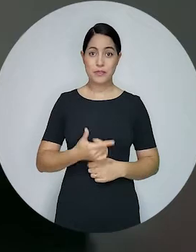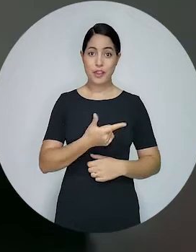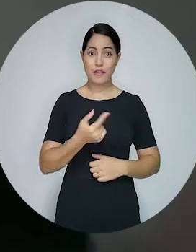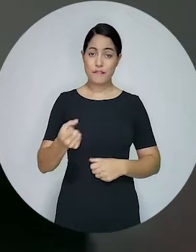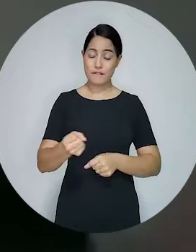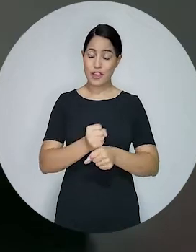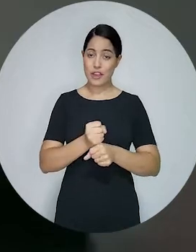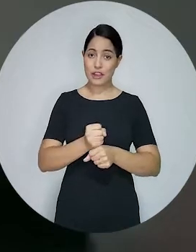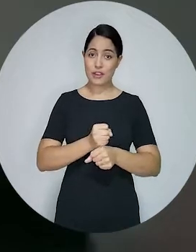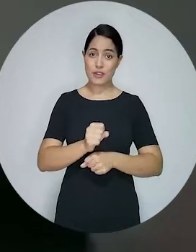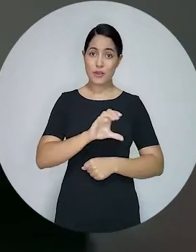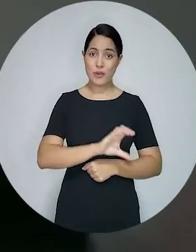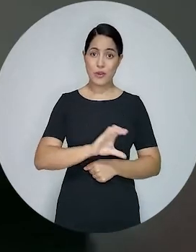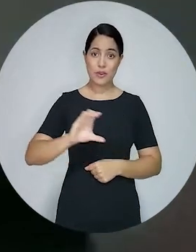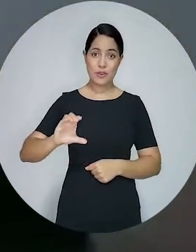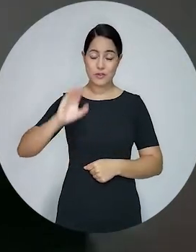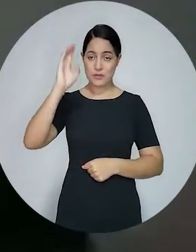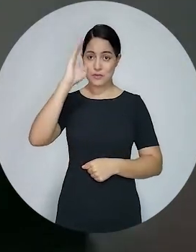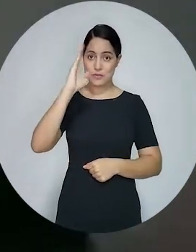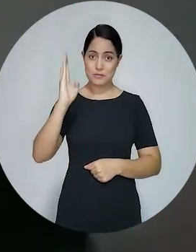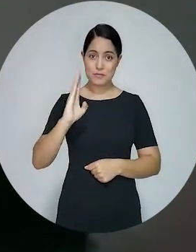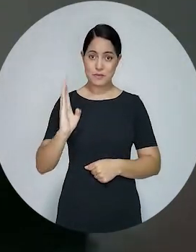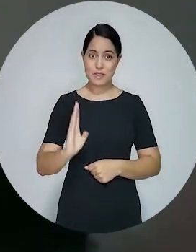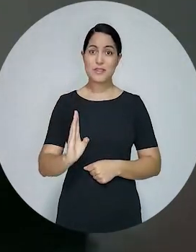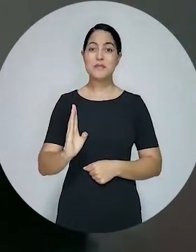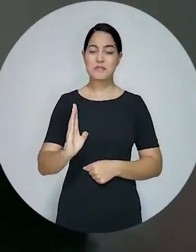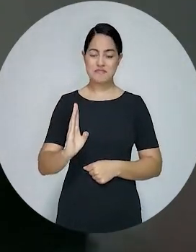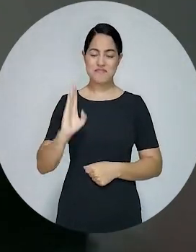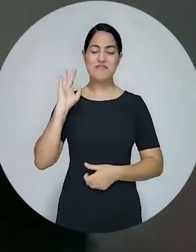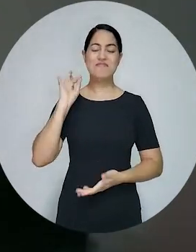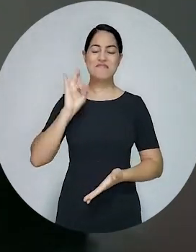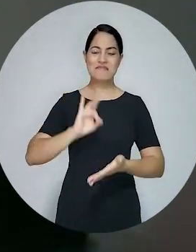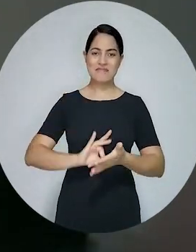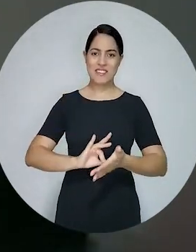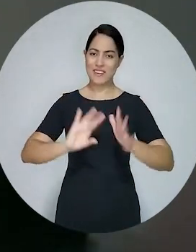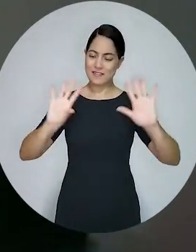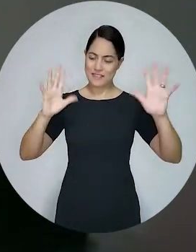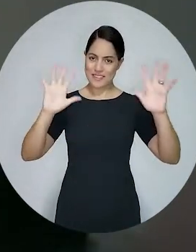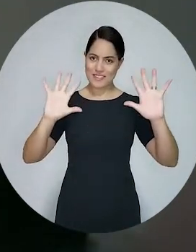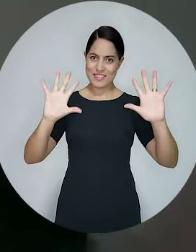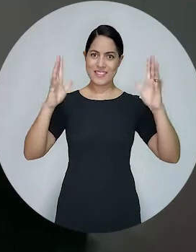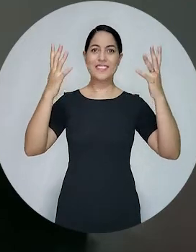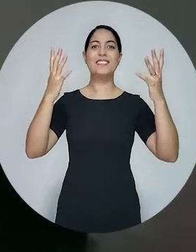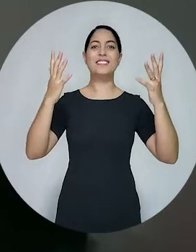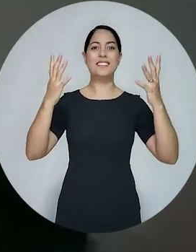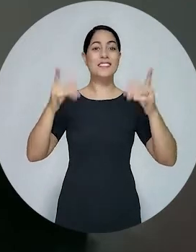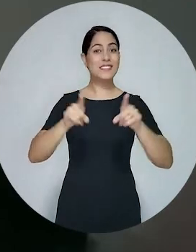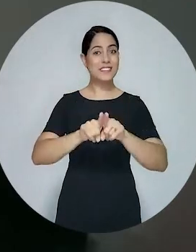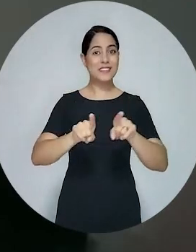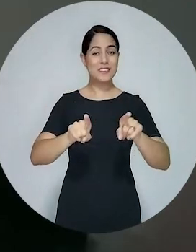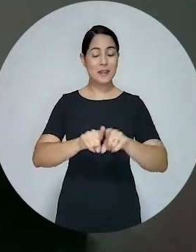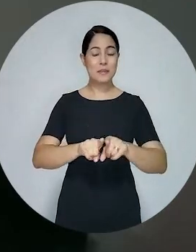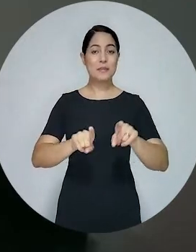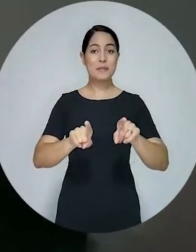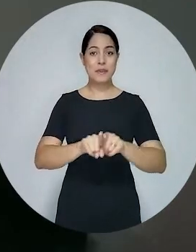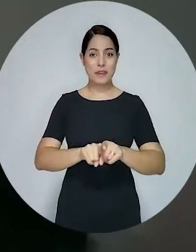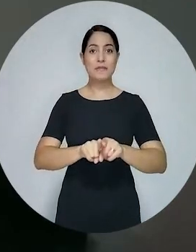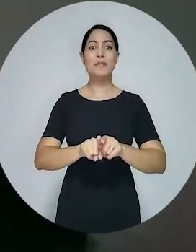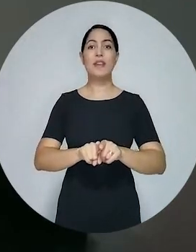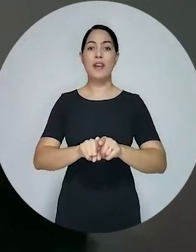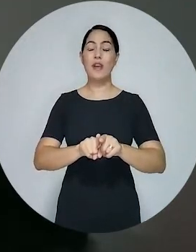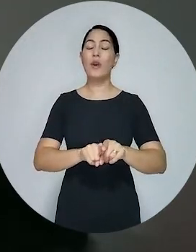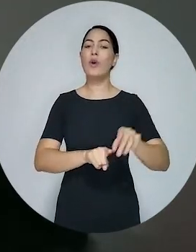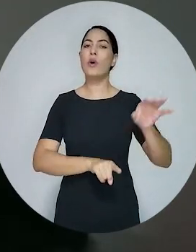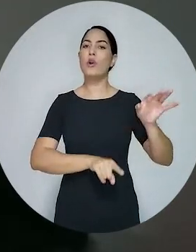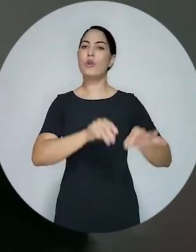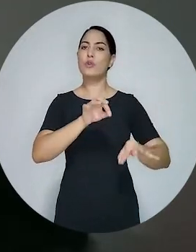Comemorar os 20 anos de vigência do Código Civil brasileiro, senhoras e senhores, é também festejar e reconhecer os relevantes serviços prestados pelo Tribunal